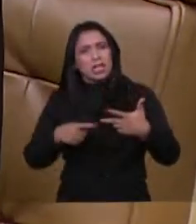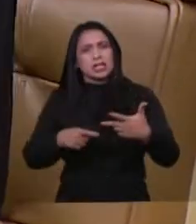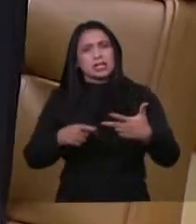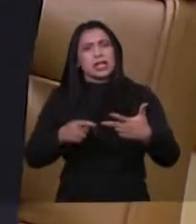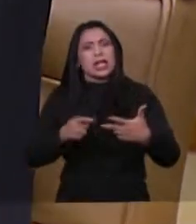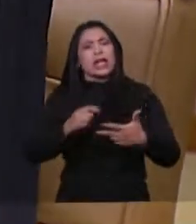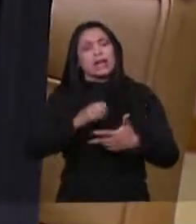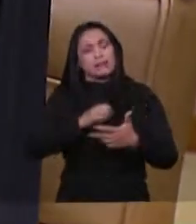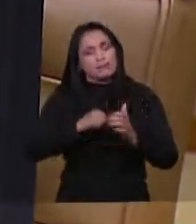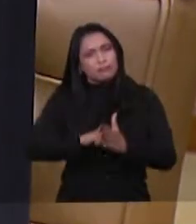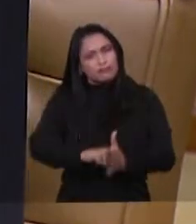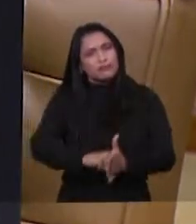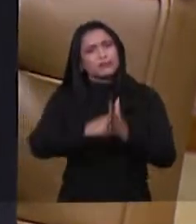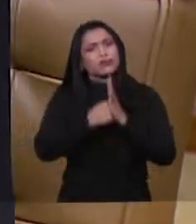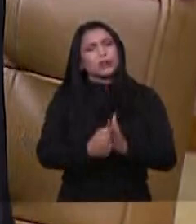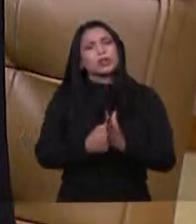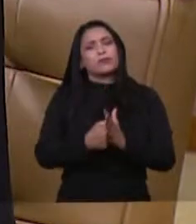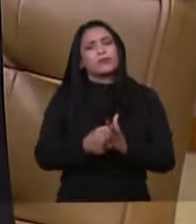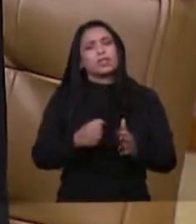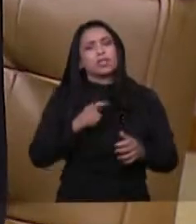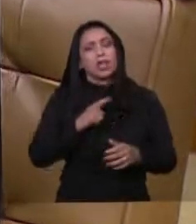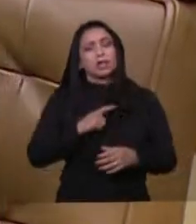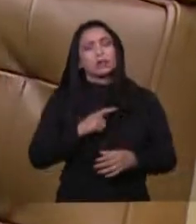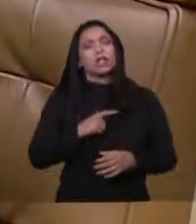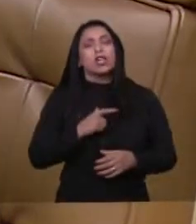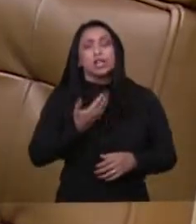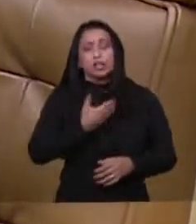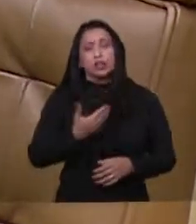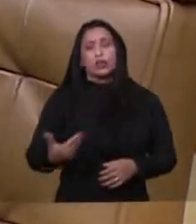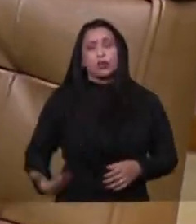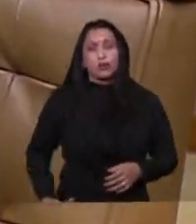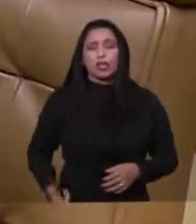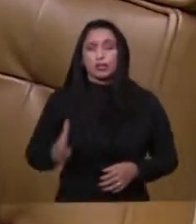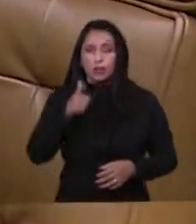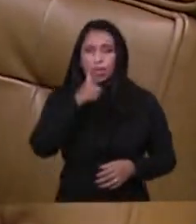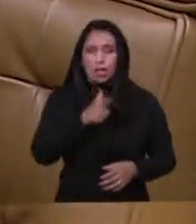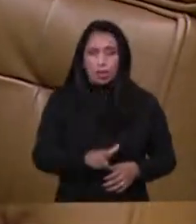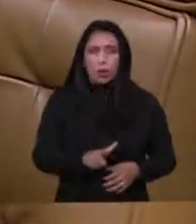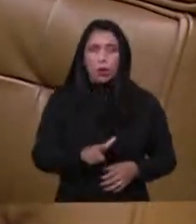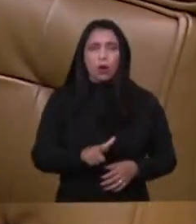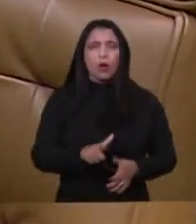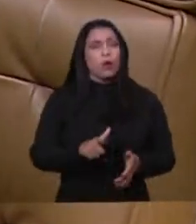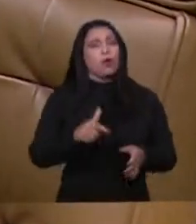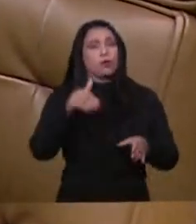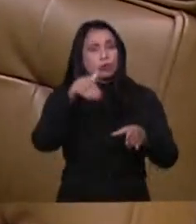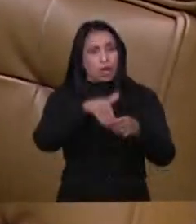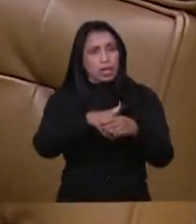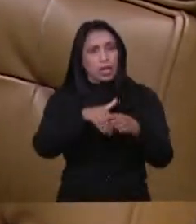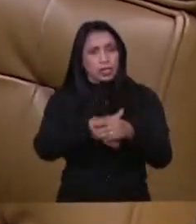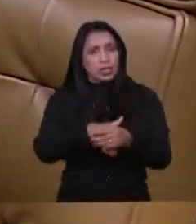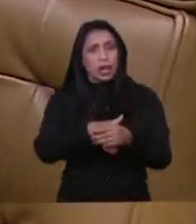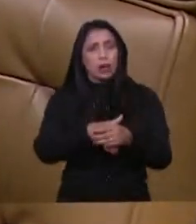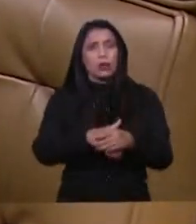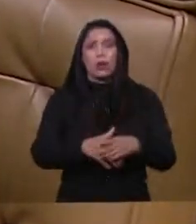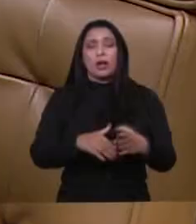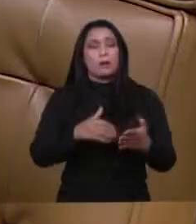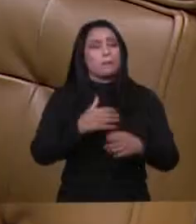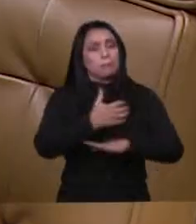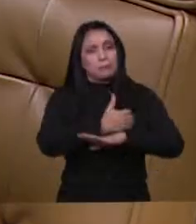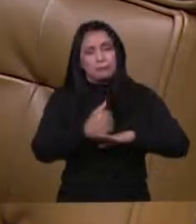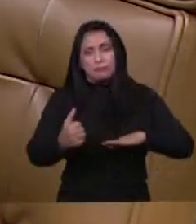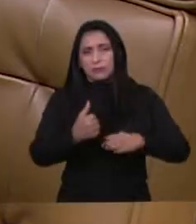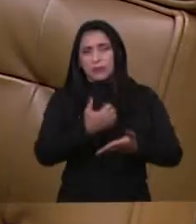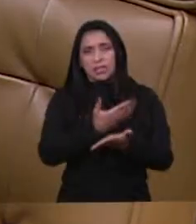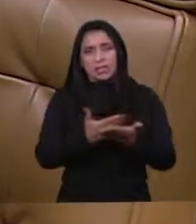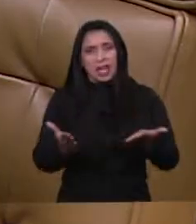estabelecidos, além da deposição do governo democraticamente eleito. Não é por outro motivo, conforme o relatório de